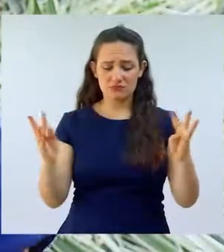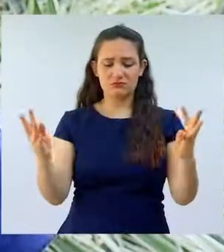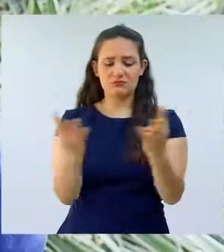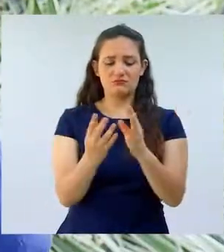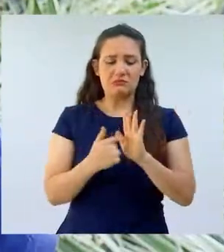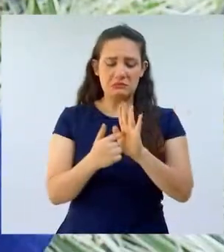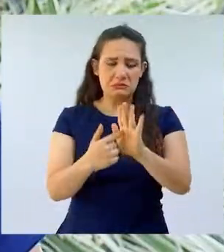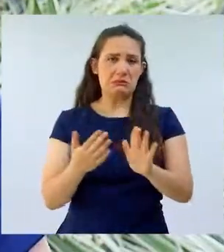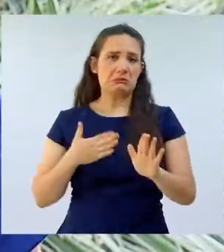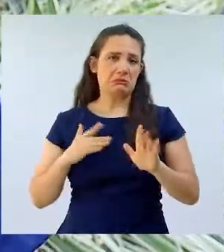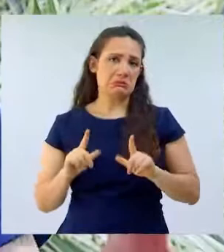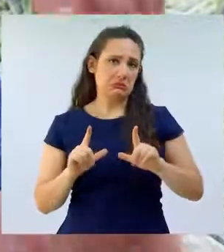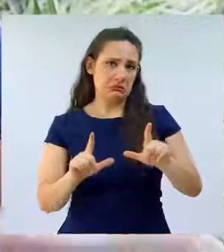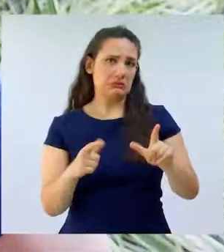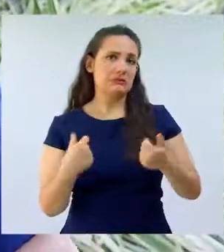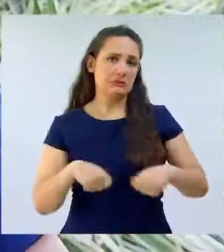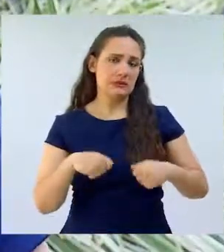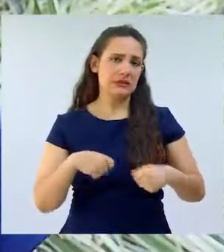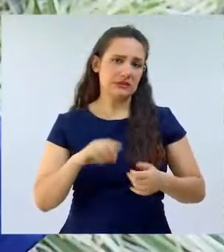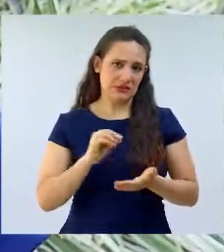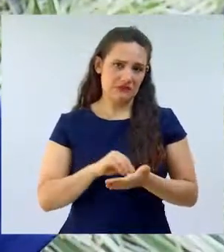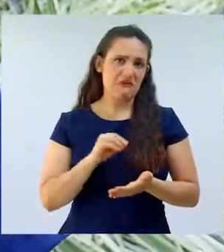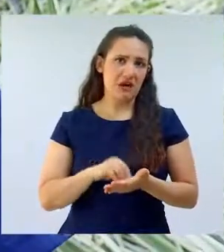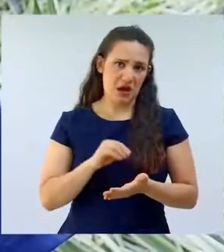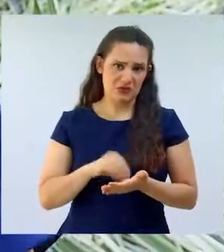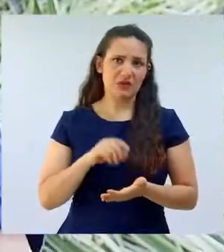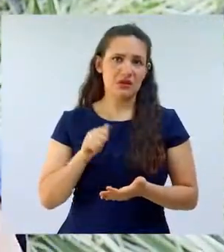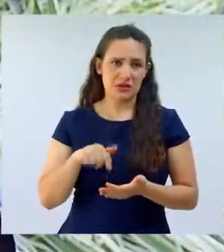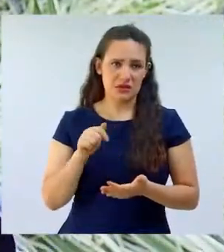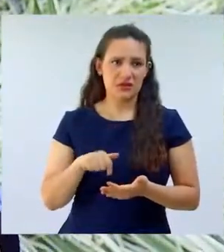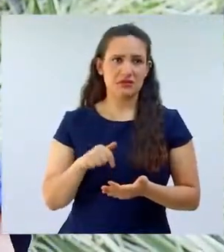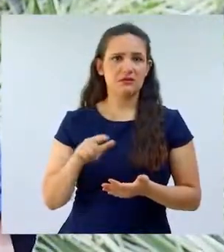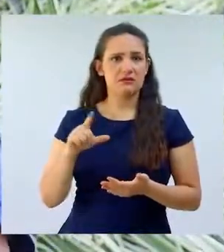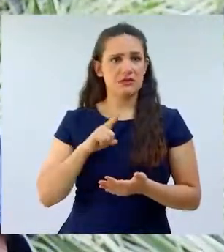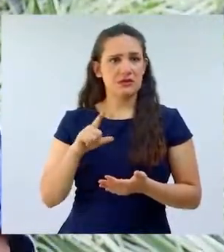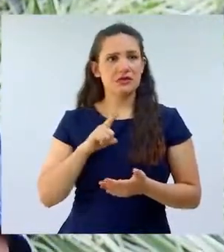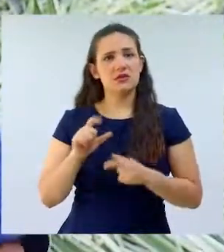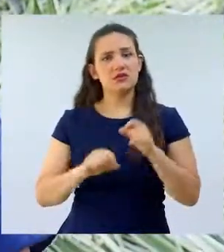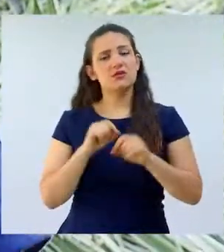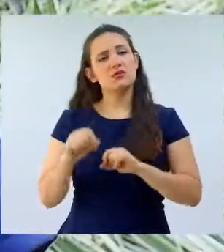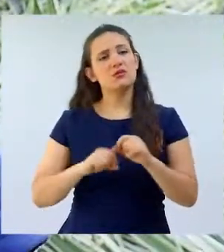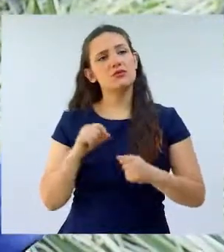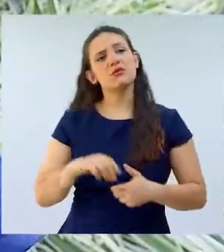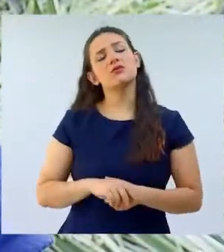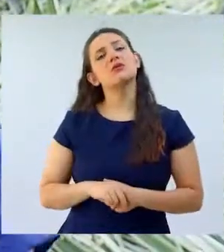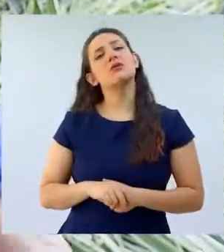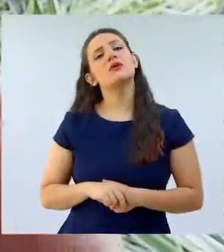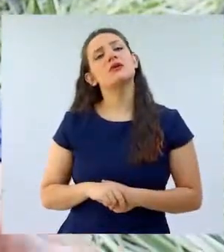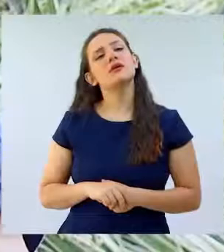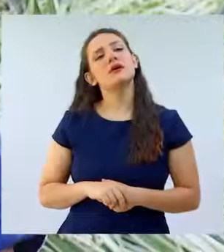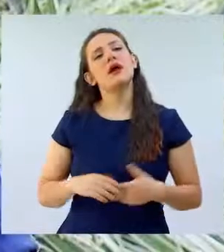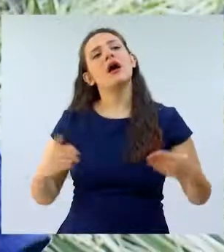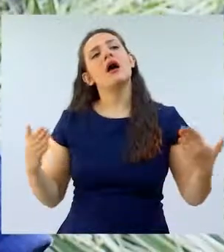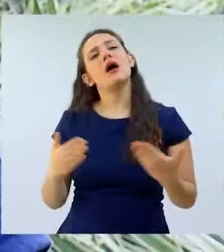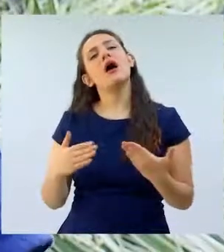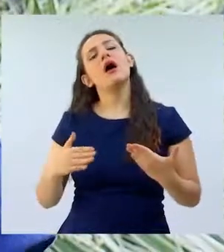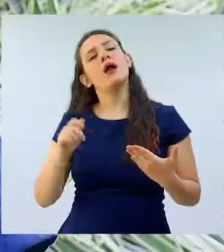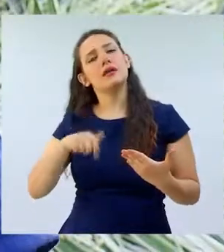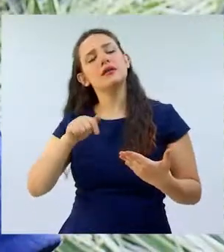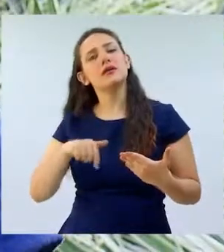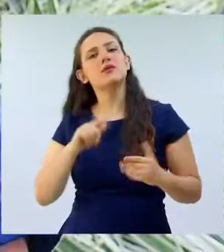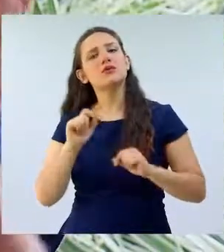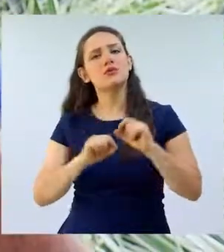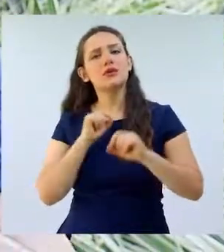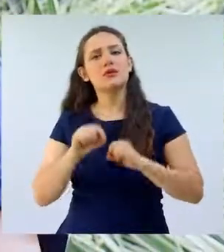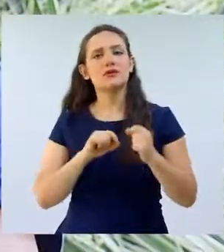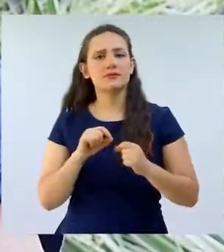pelo contrário, o que eu acho que falta em Campo Grande é a galeria de arte, para a gente ter um mercado mais sólido, né, poder vender mais as nossas obras,